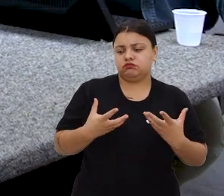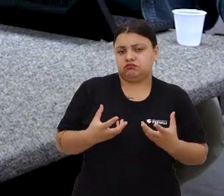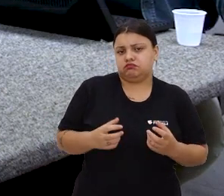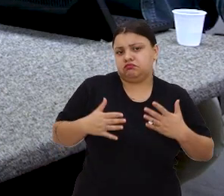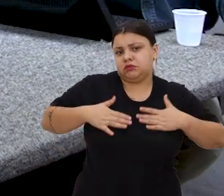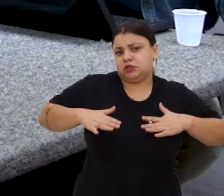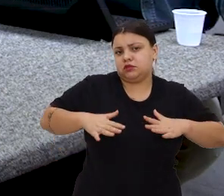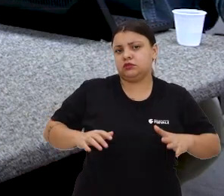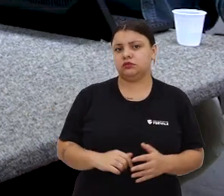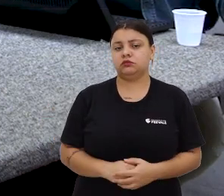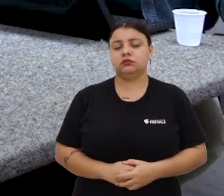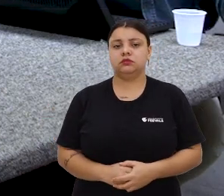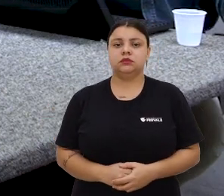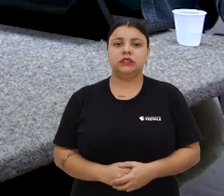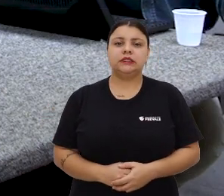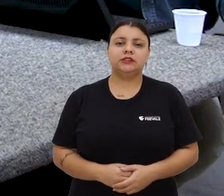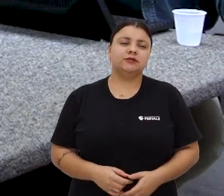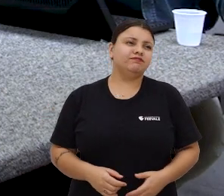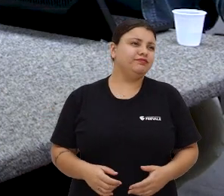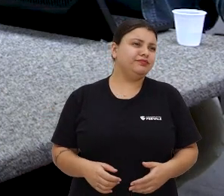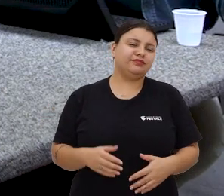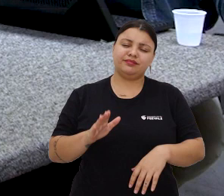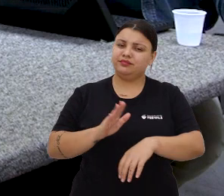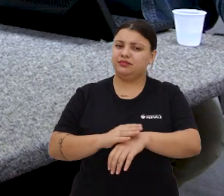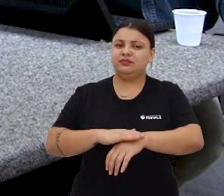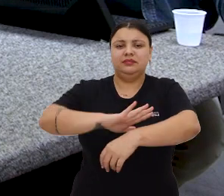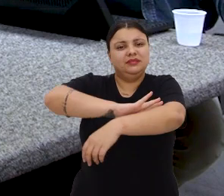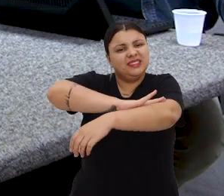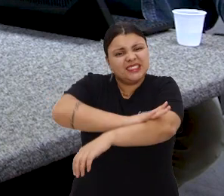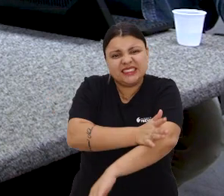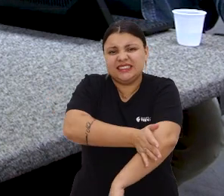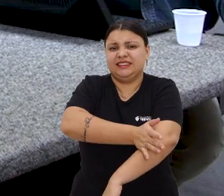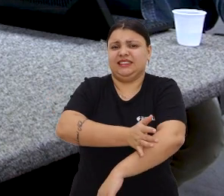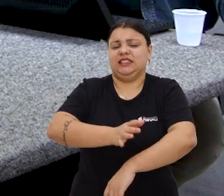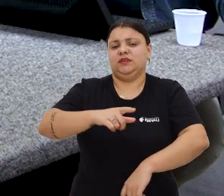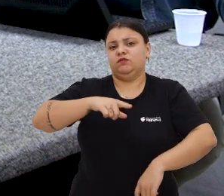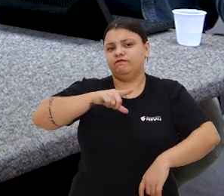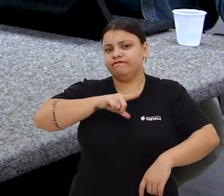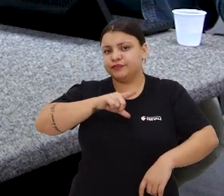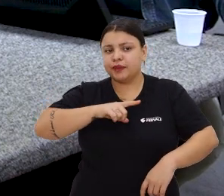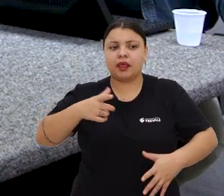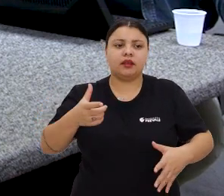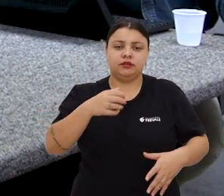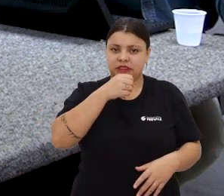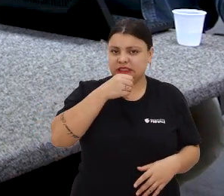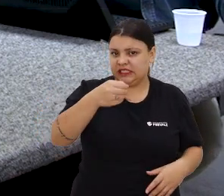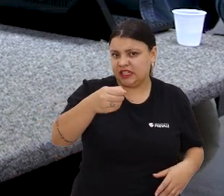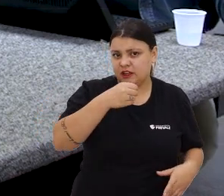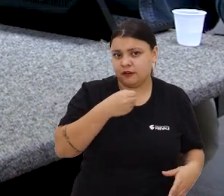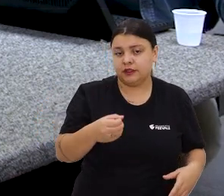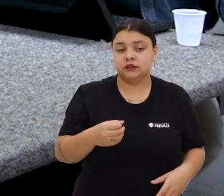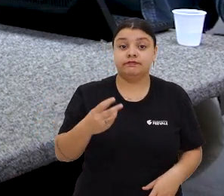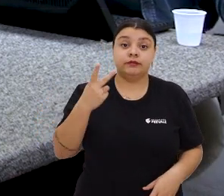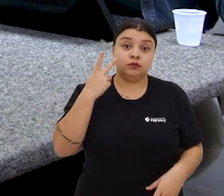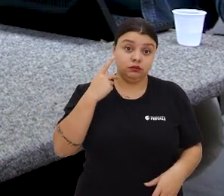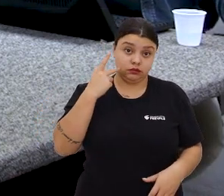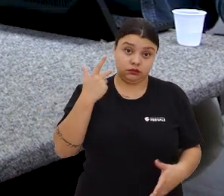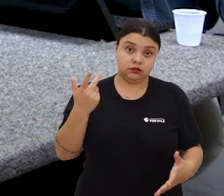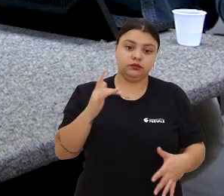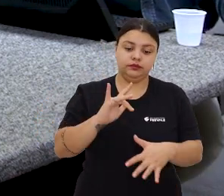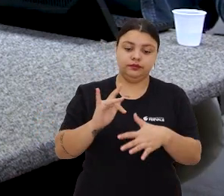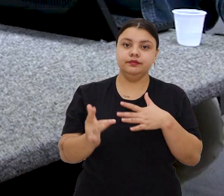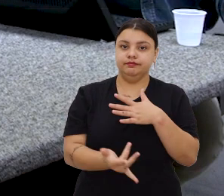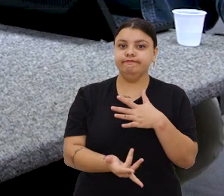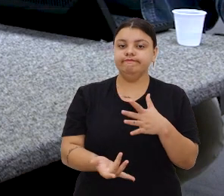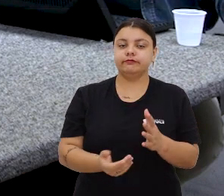vontade. Então, várias situações de racismo aconteciam durante as transmissões, e geralmente pelas